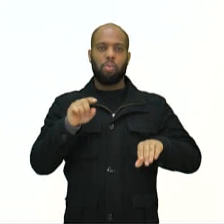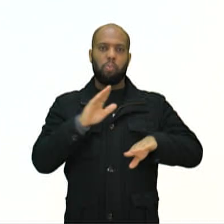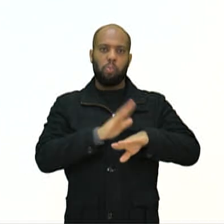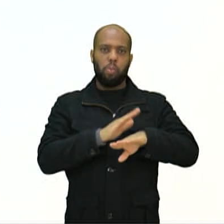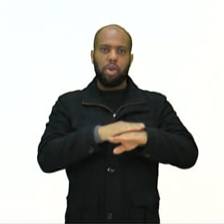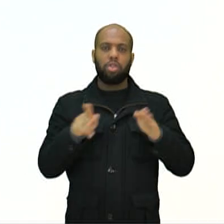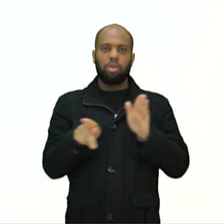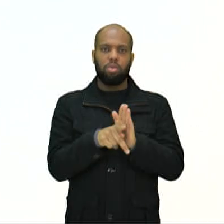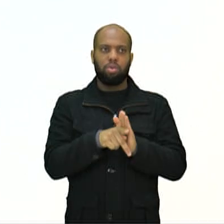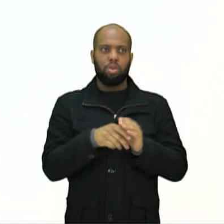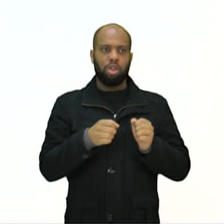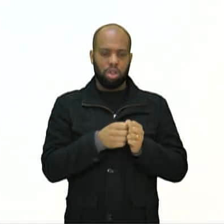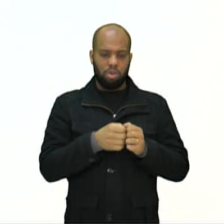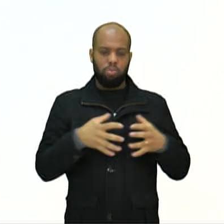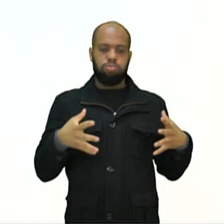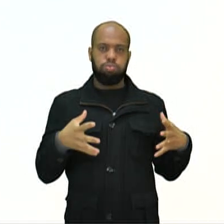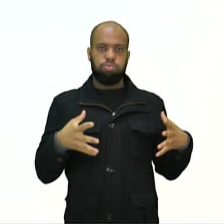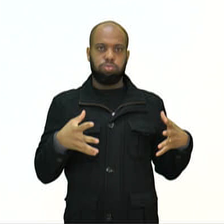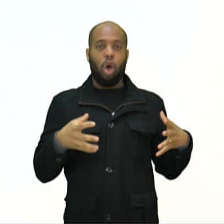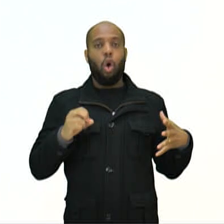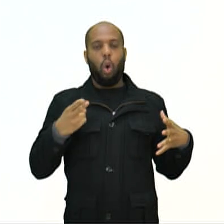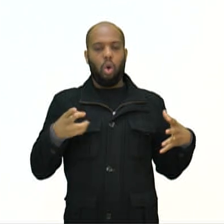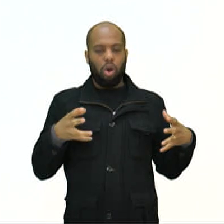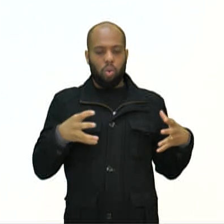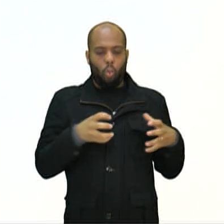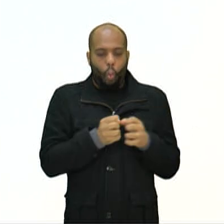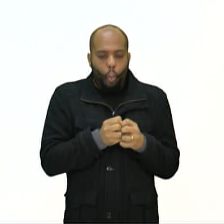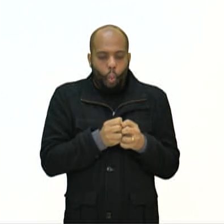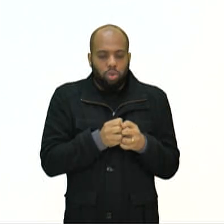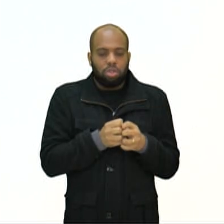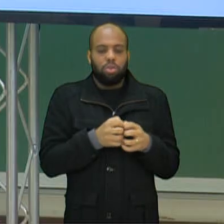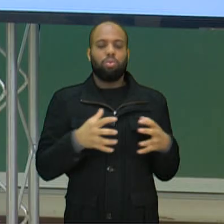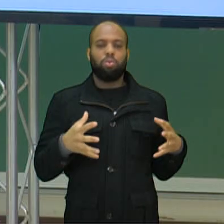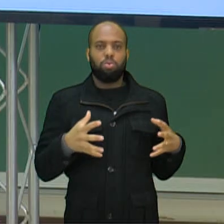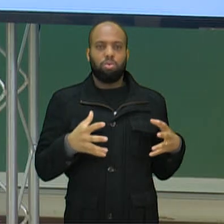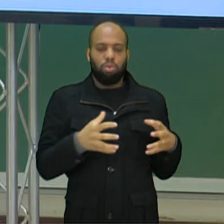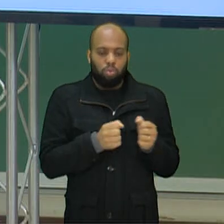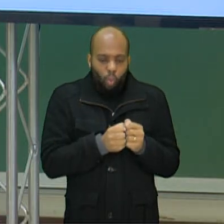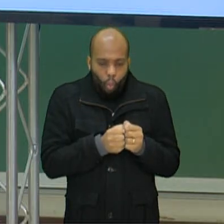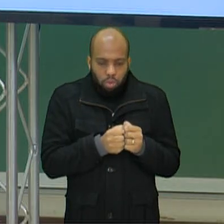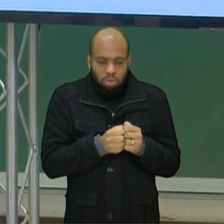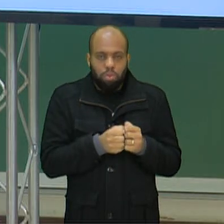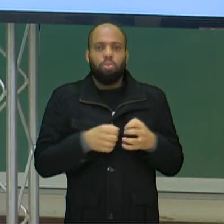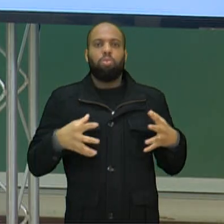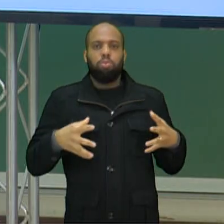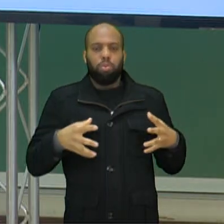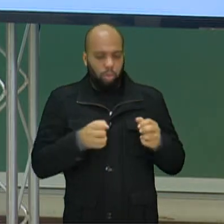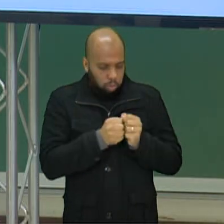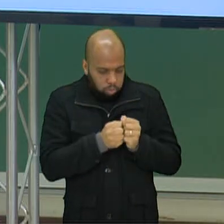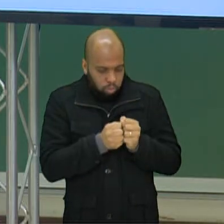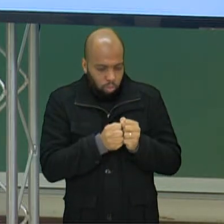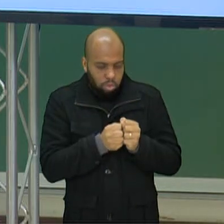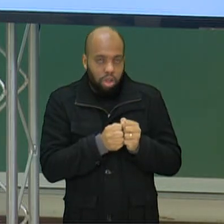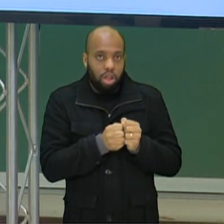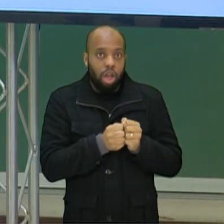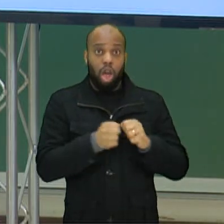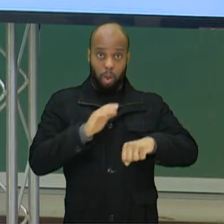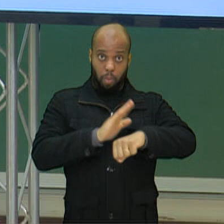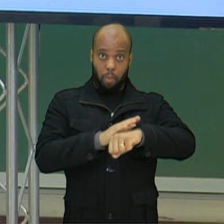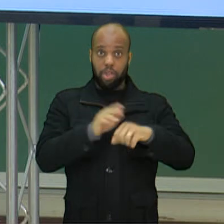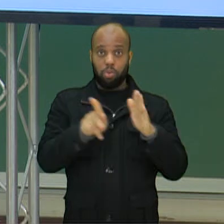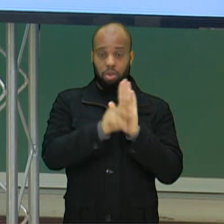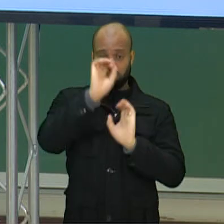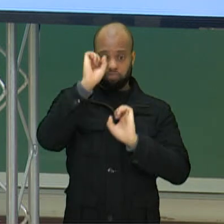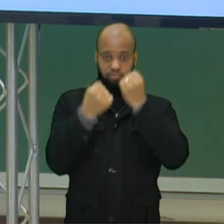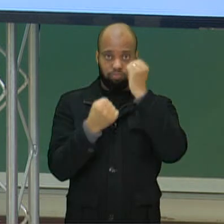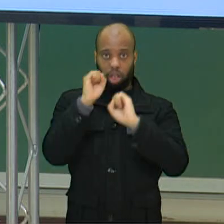câmara, e a sístole, a contração da câmara, ou do átrio ou do ventrículo. E, durante o exercício físico, nós